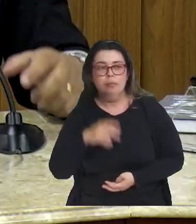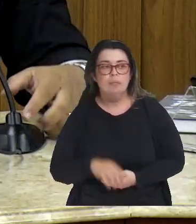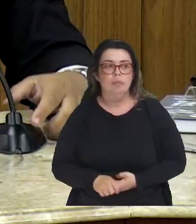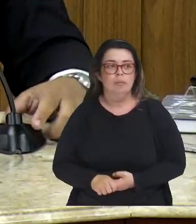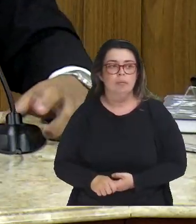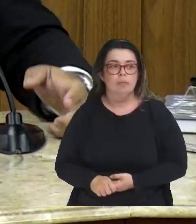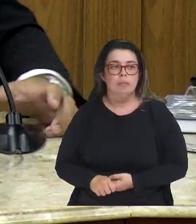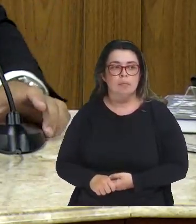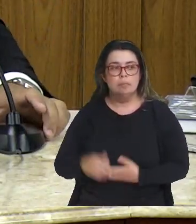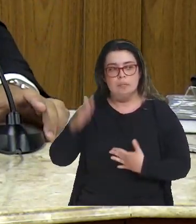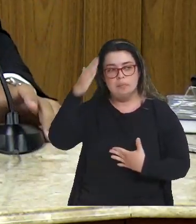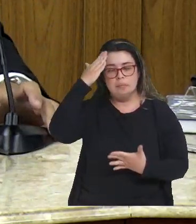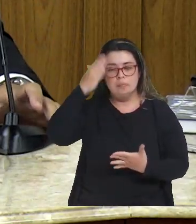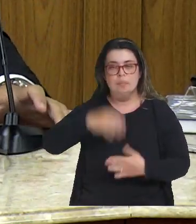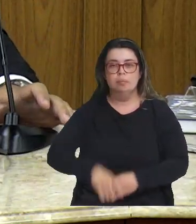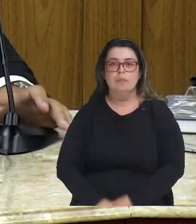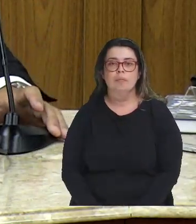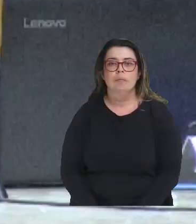voto. Obrigado.